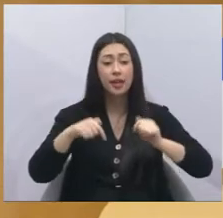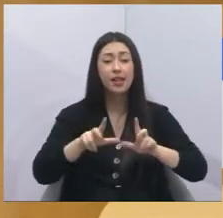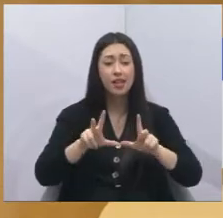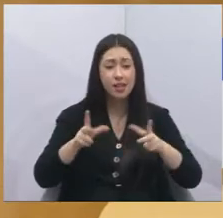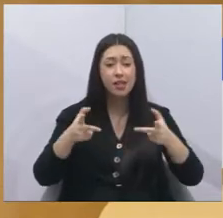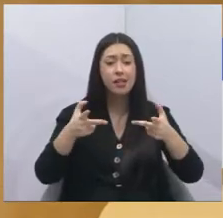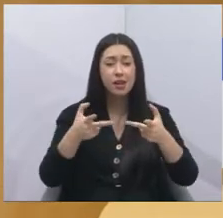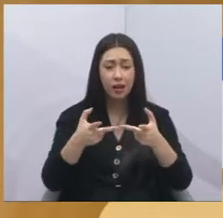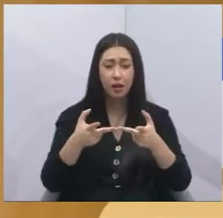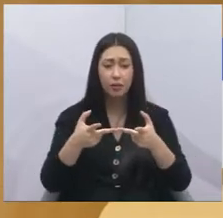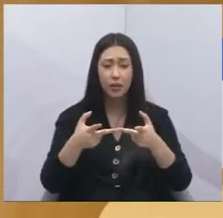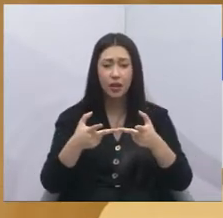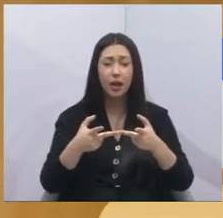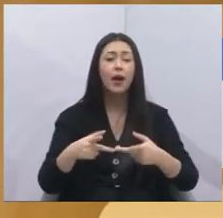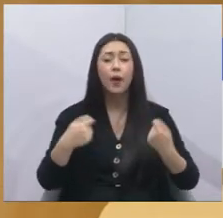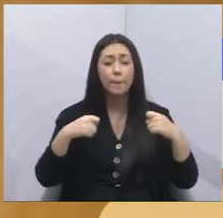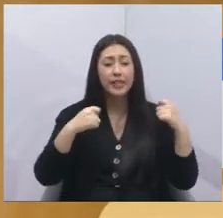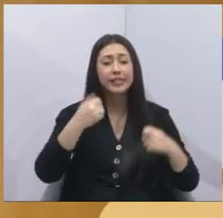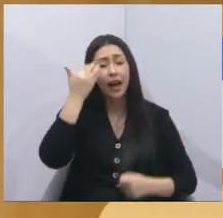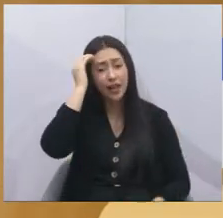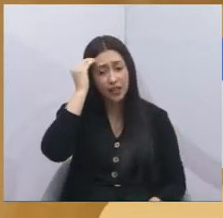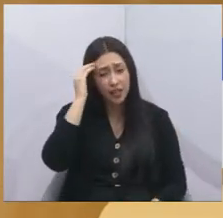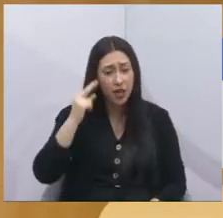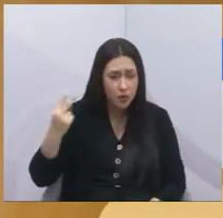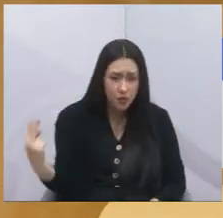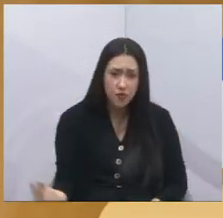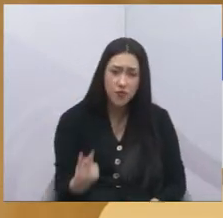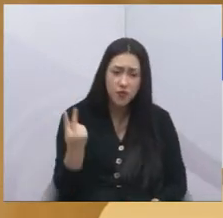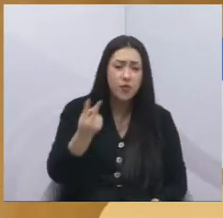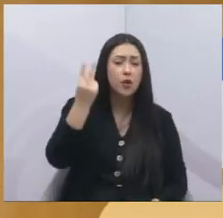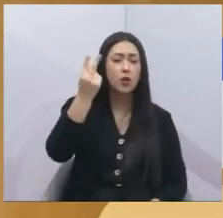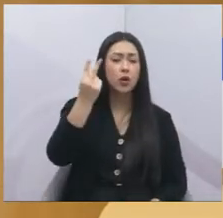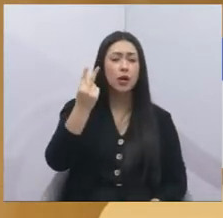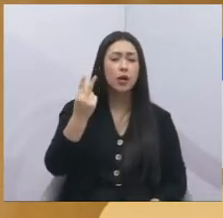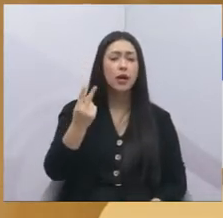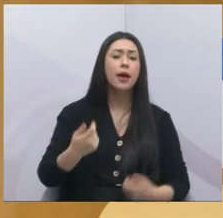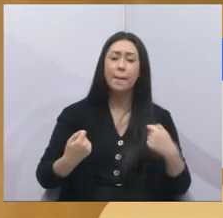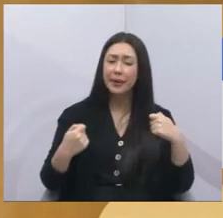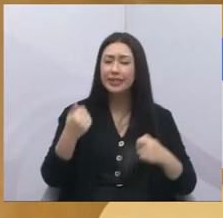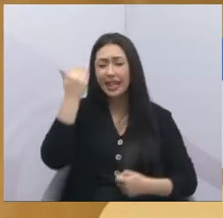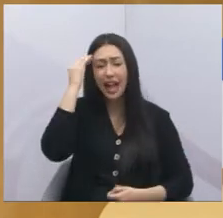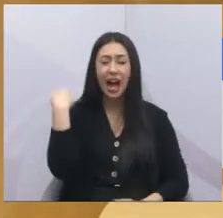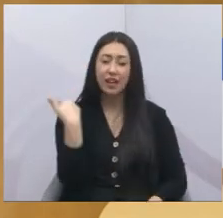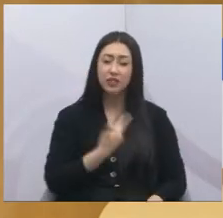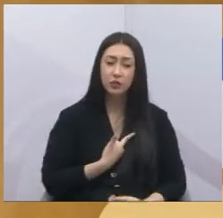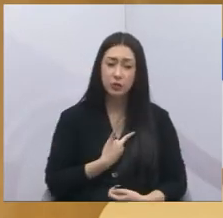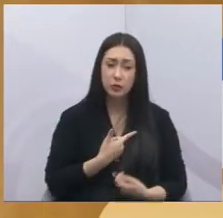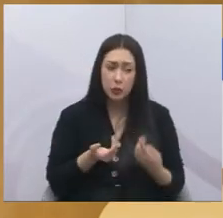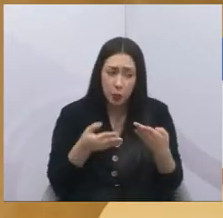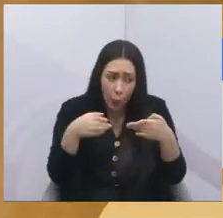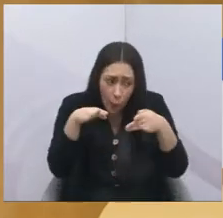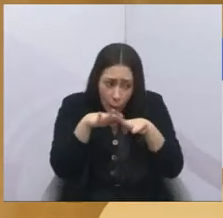Essa casa de leis tem que saber o seu valor. Essa casa de leis não pode se curvar.